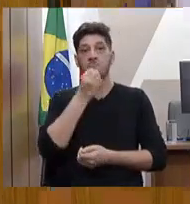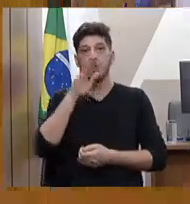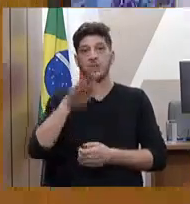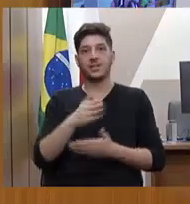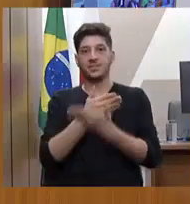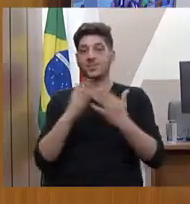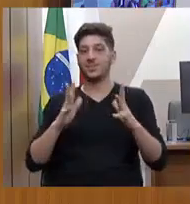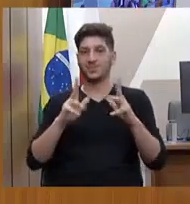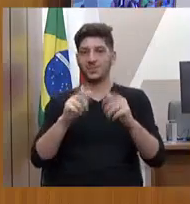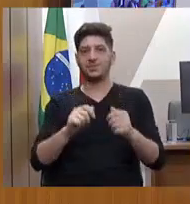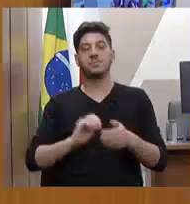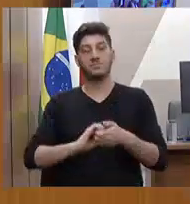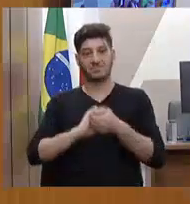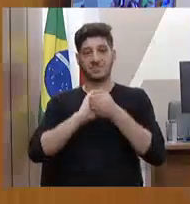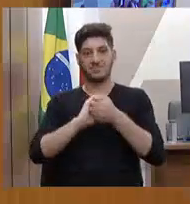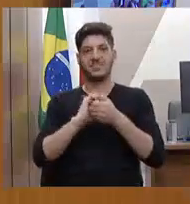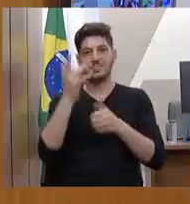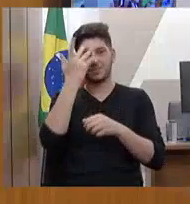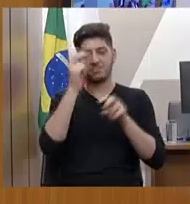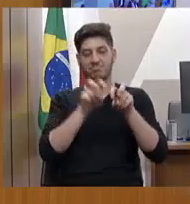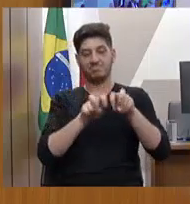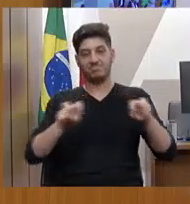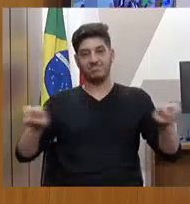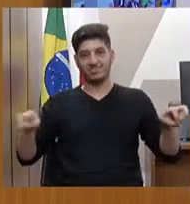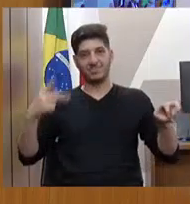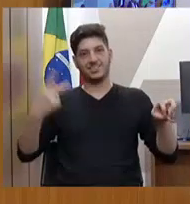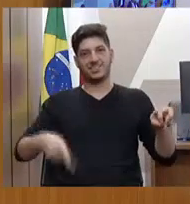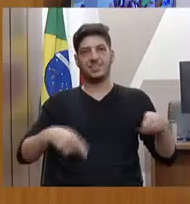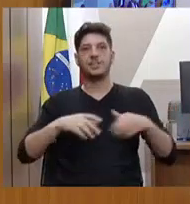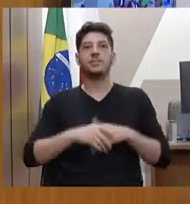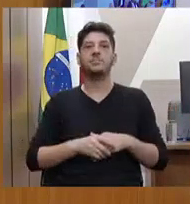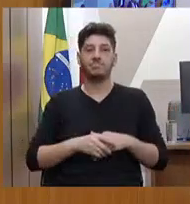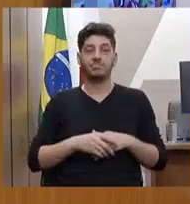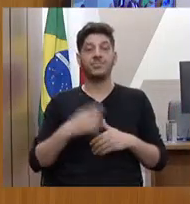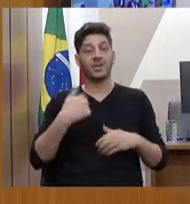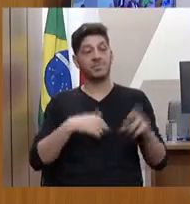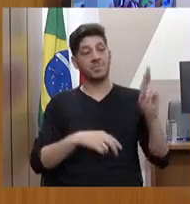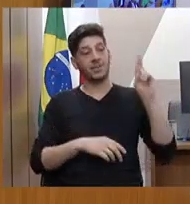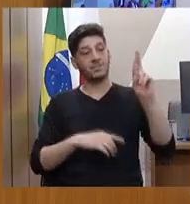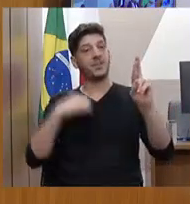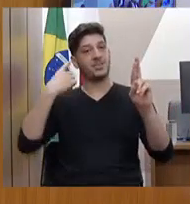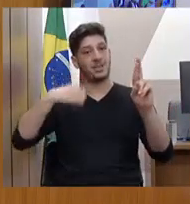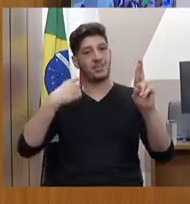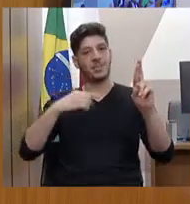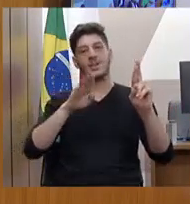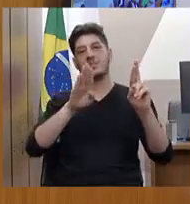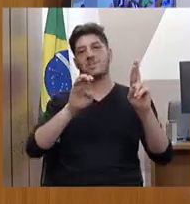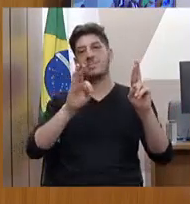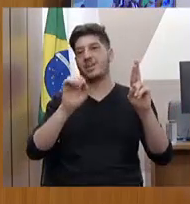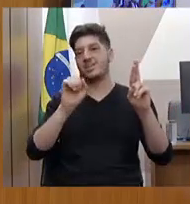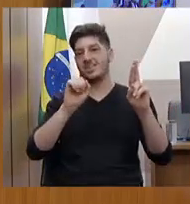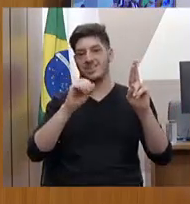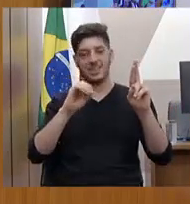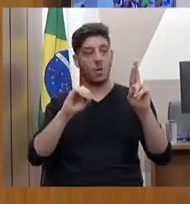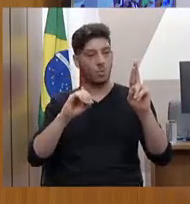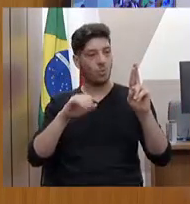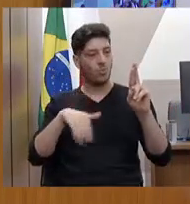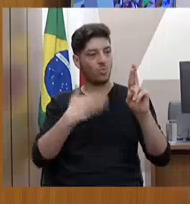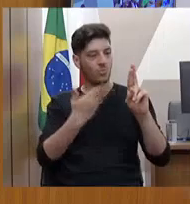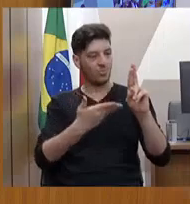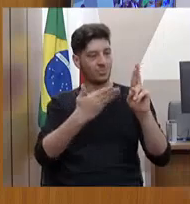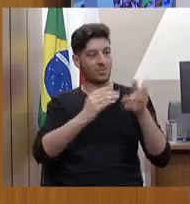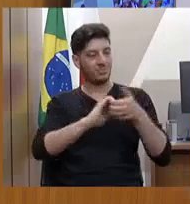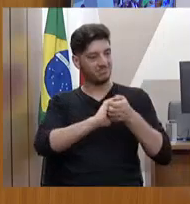quero cumprimentar os membros dessa mesa em nome do excelentíssimo deputado estadual Betão é cumprimentar